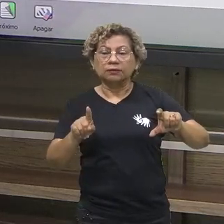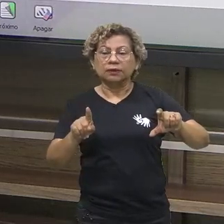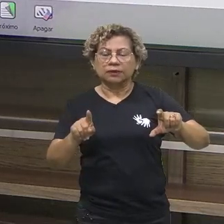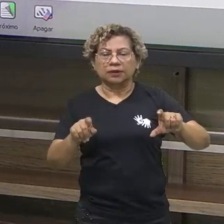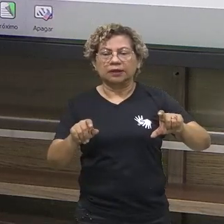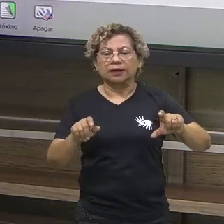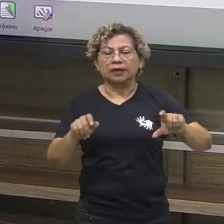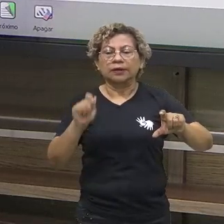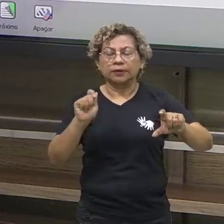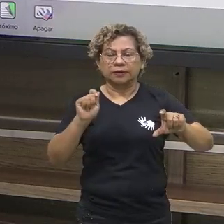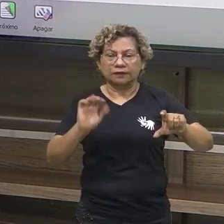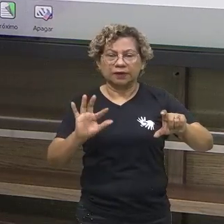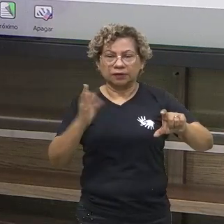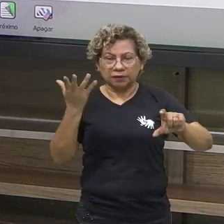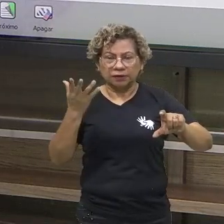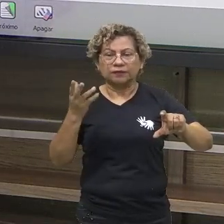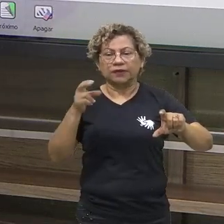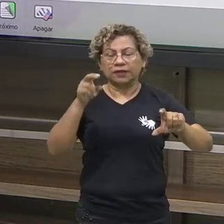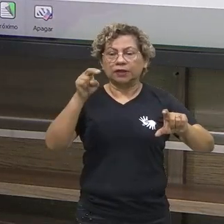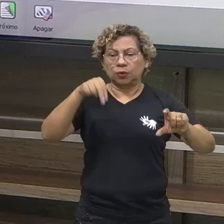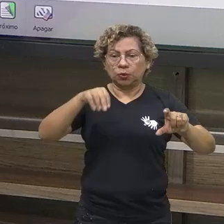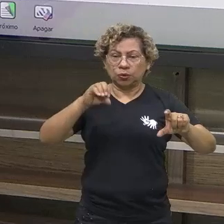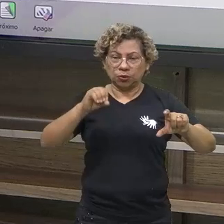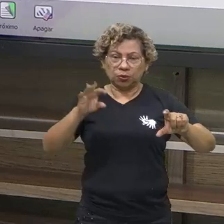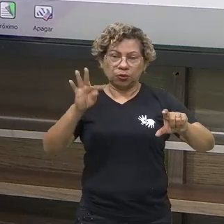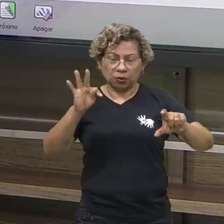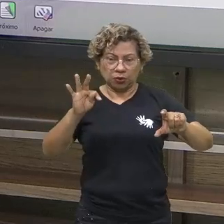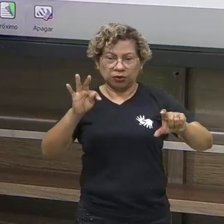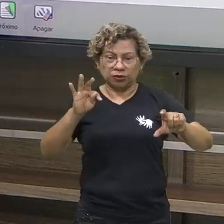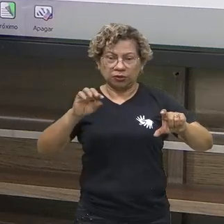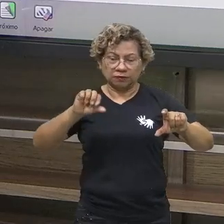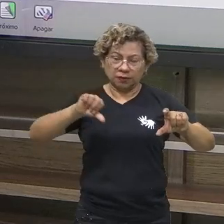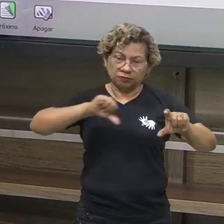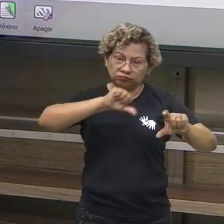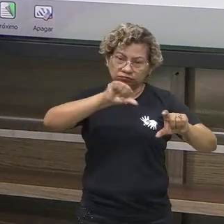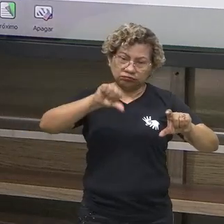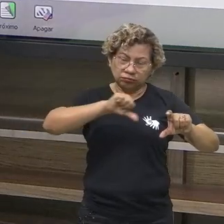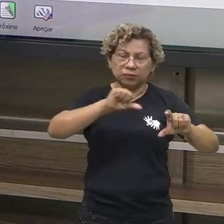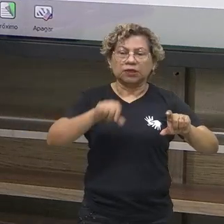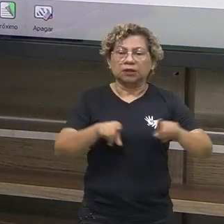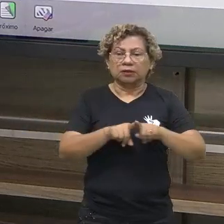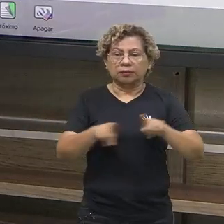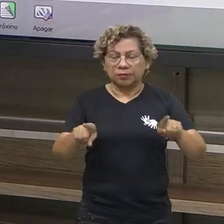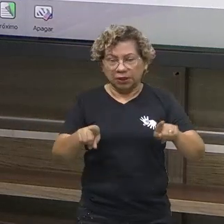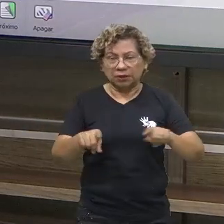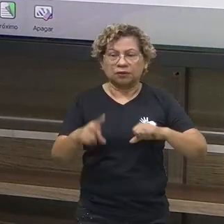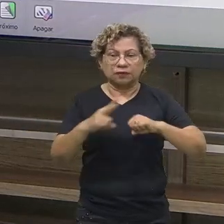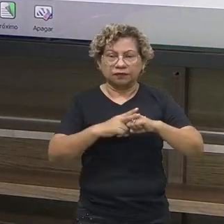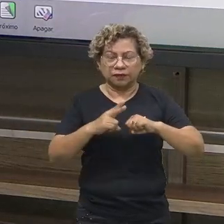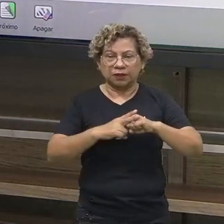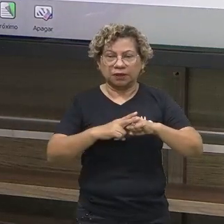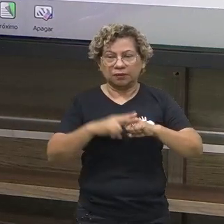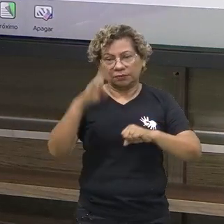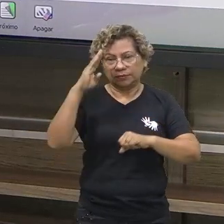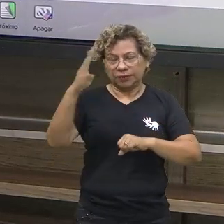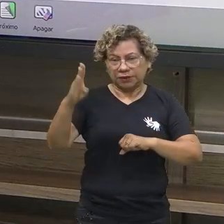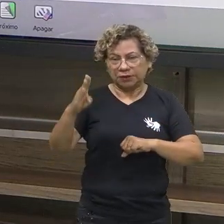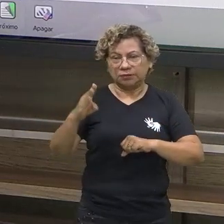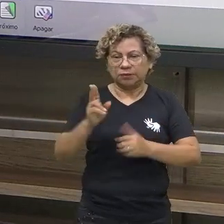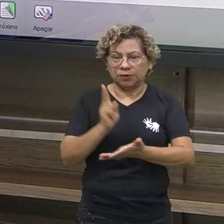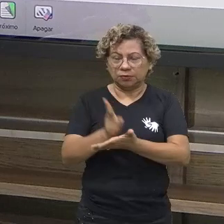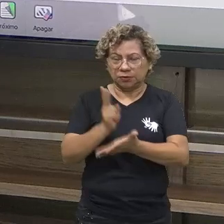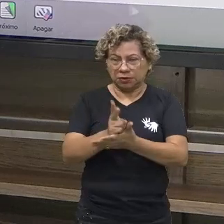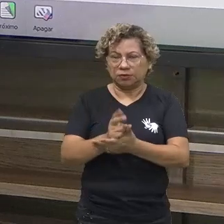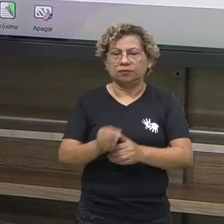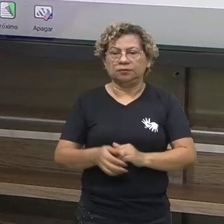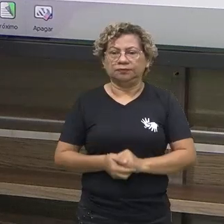a partícula de negação not, por exemplo. Então é ele que muda, o verbo principal continua com a sua estrutura intacta. Tá